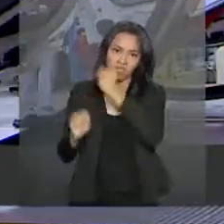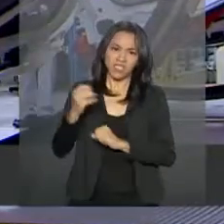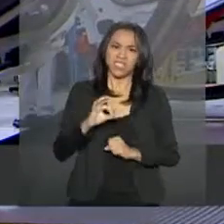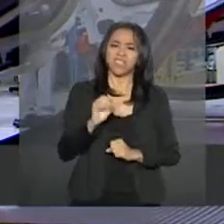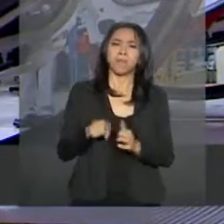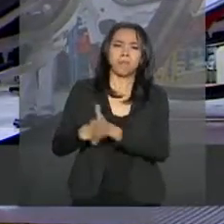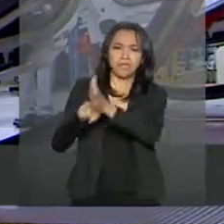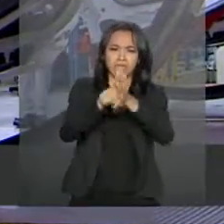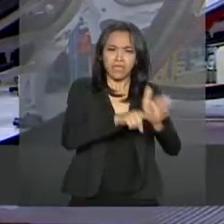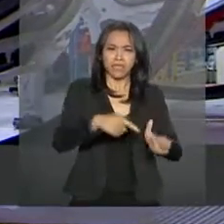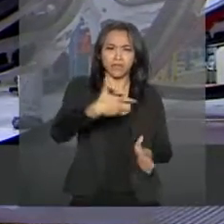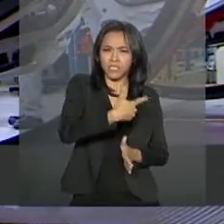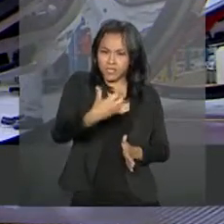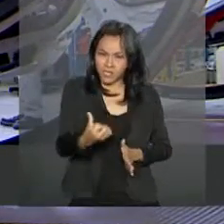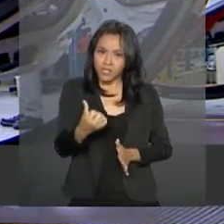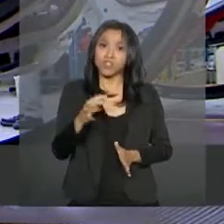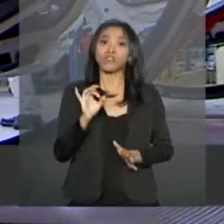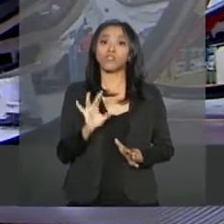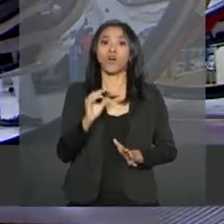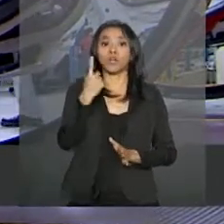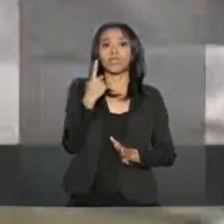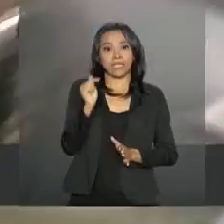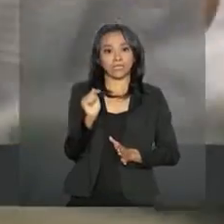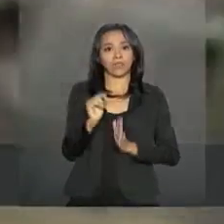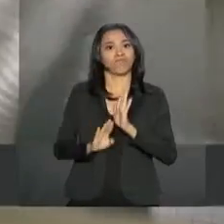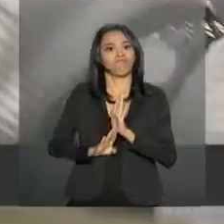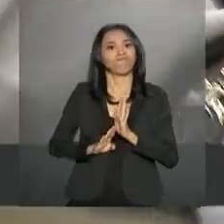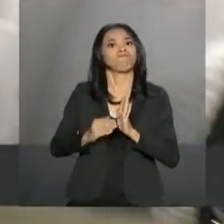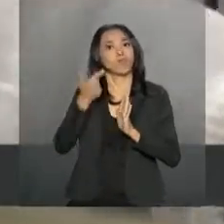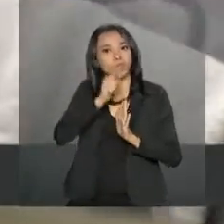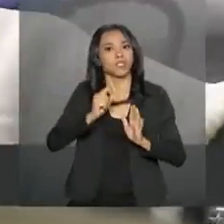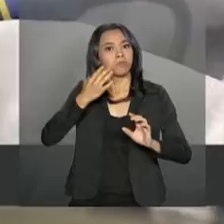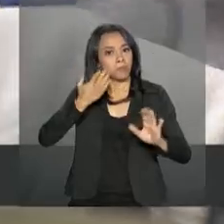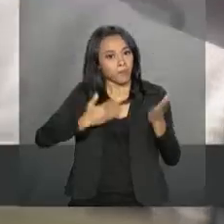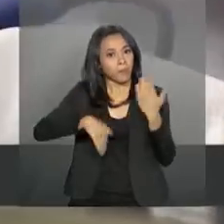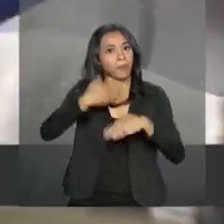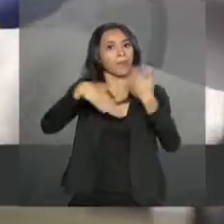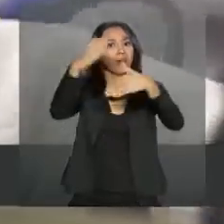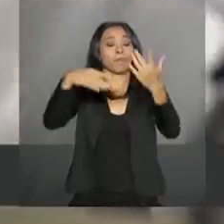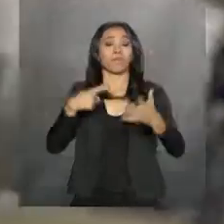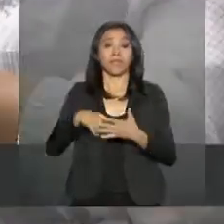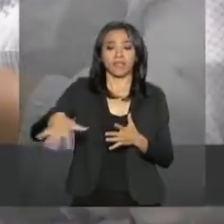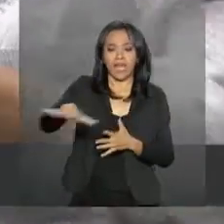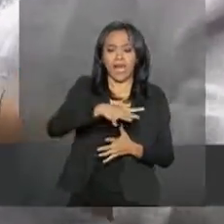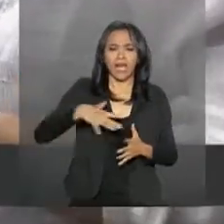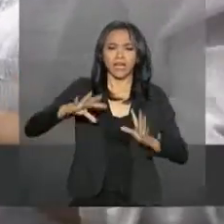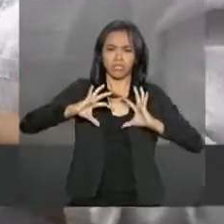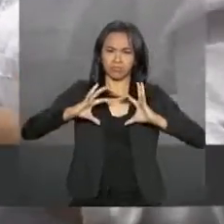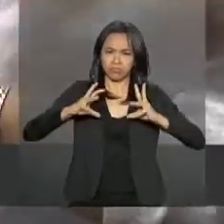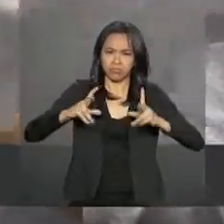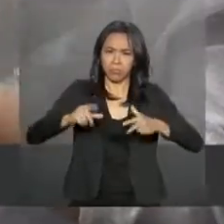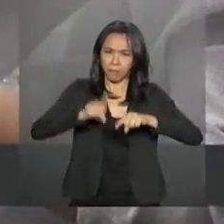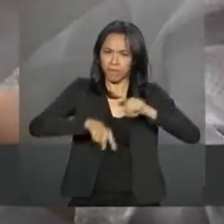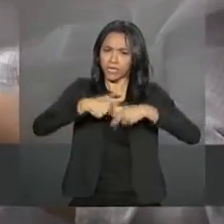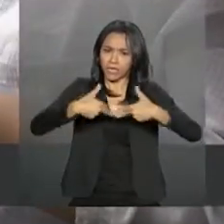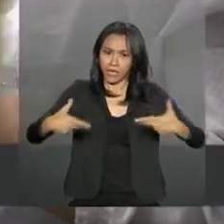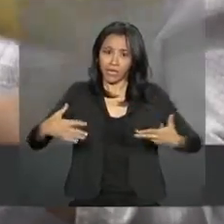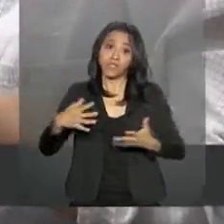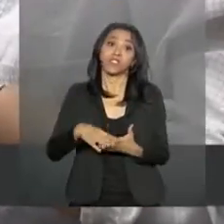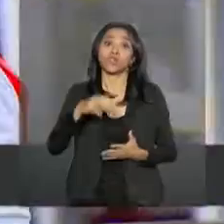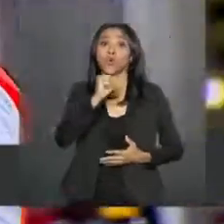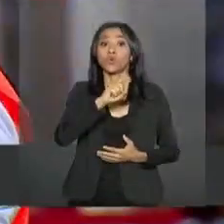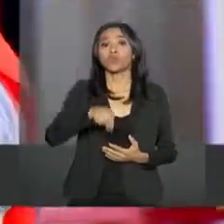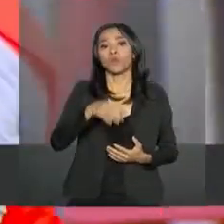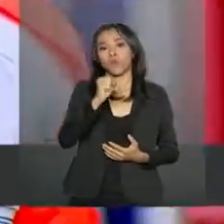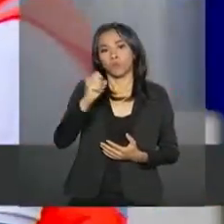pesquisados pelo ibge avançaram destaque para a produção de máquinas e equipamentos com alta de 8,8 por cento e